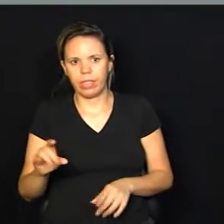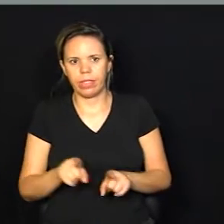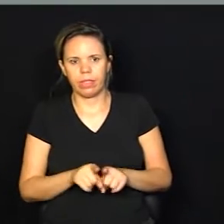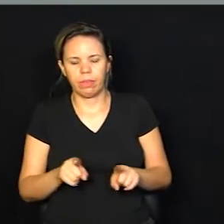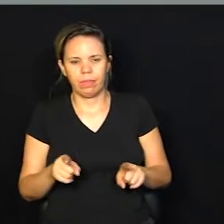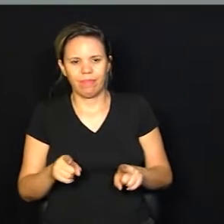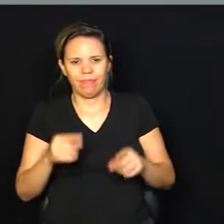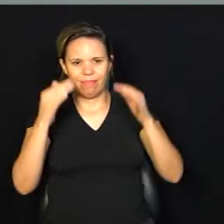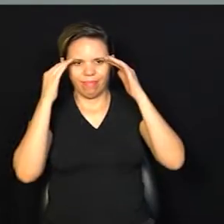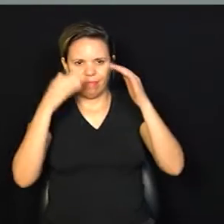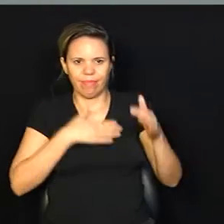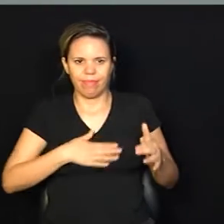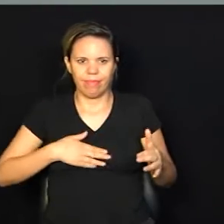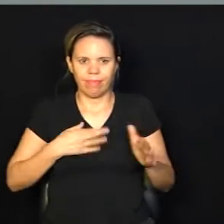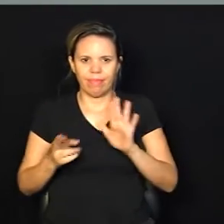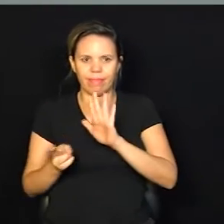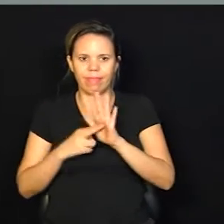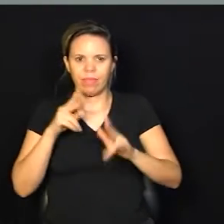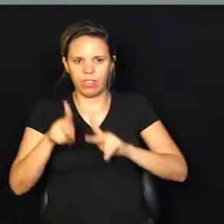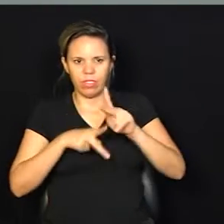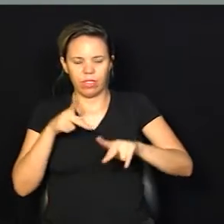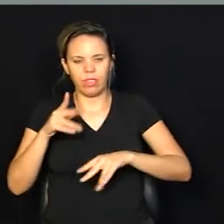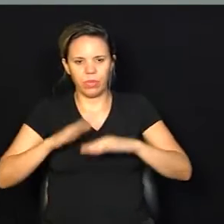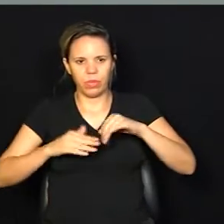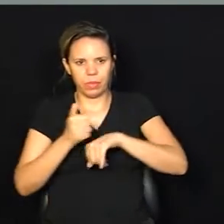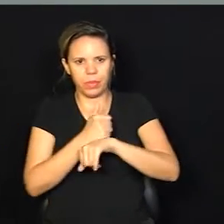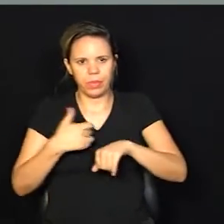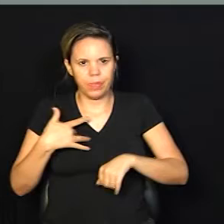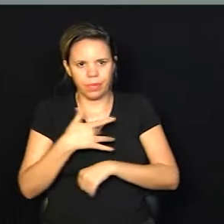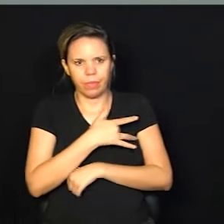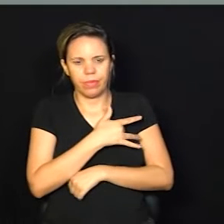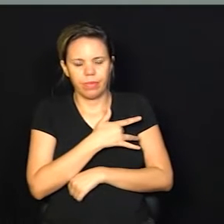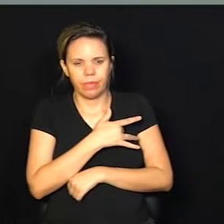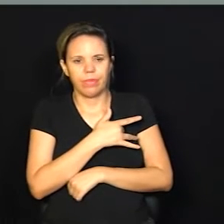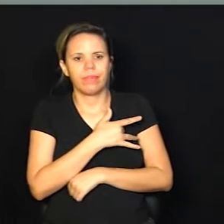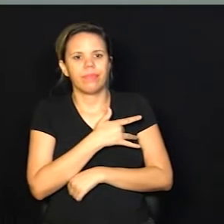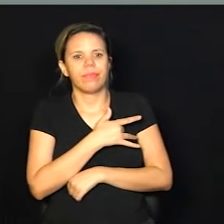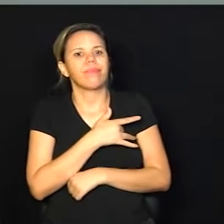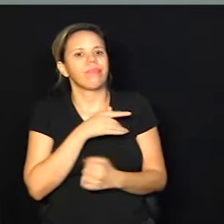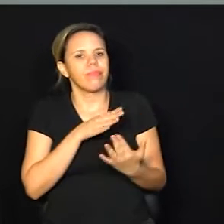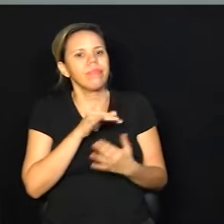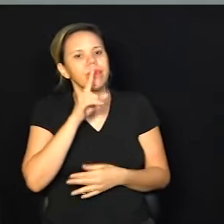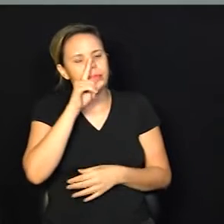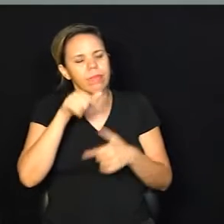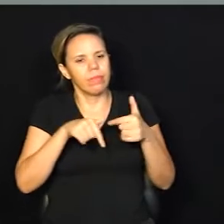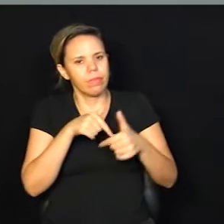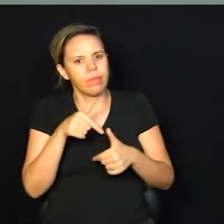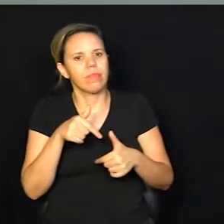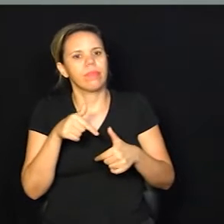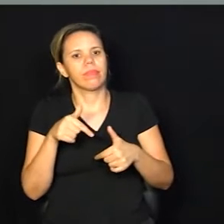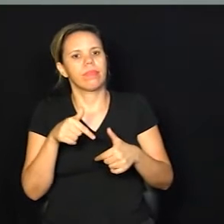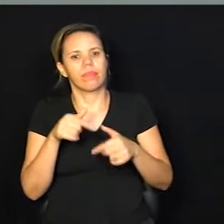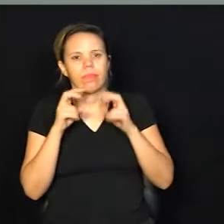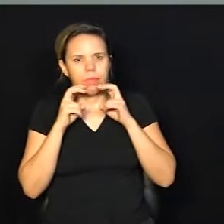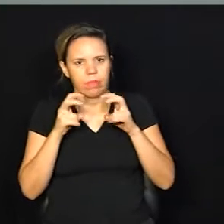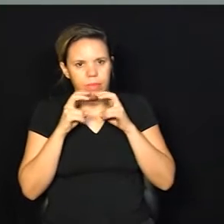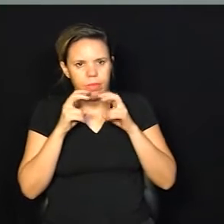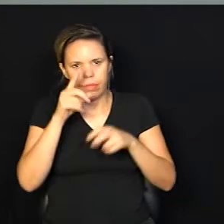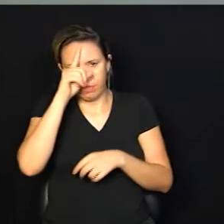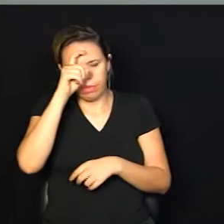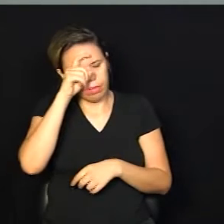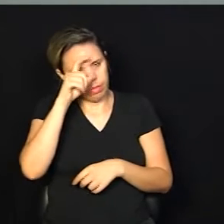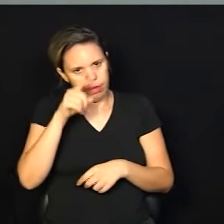gente fica muito honrada, acho que eu estou representando todos os profissionais de saúde, né, que estão na linha de frente, que estão trabalhando em